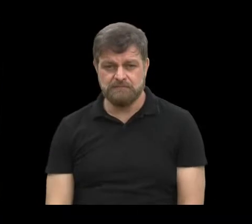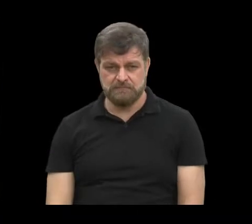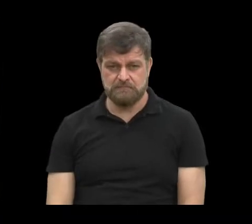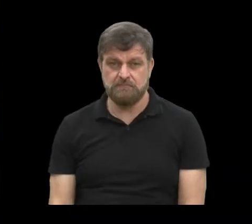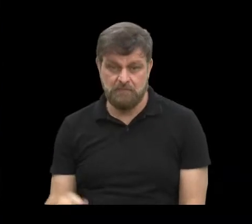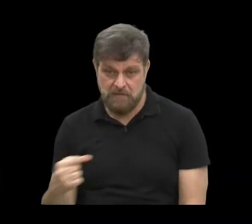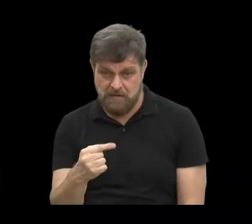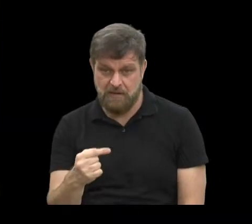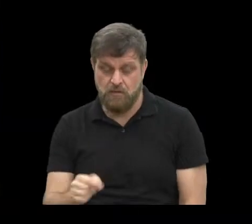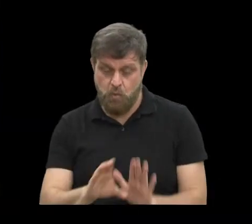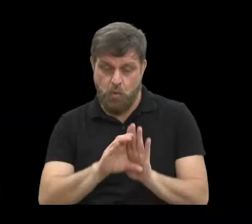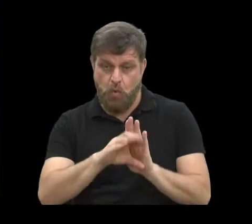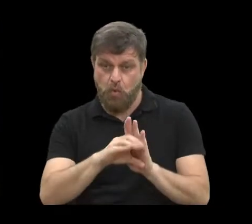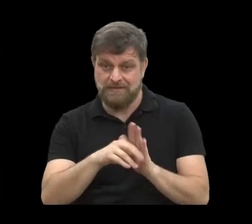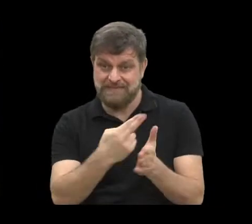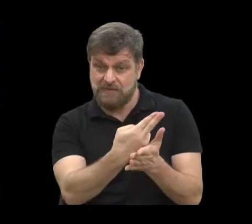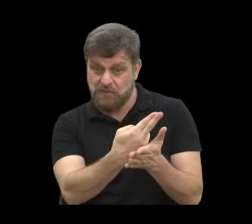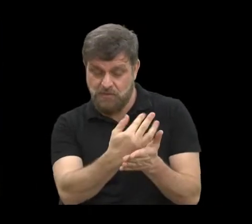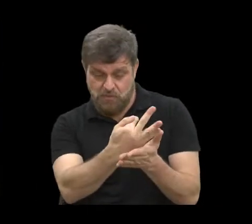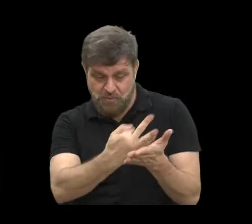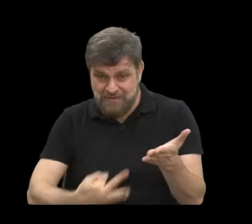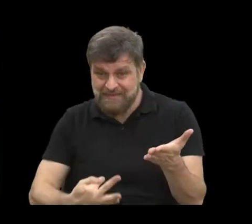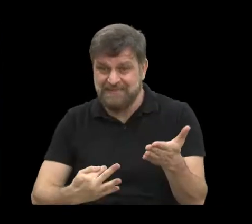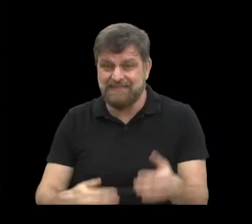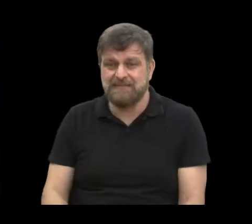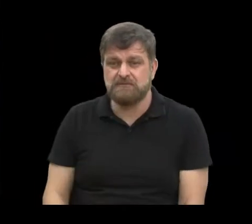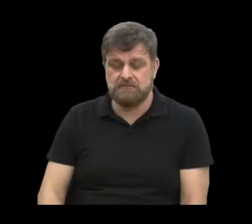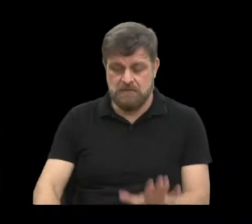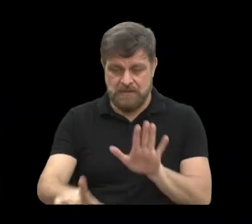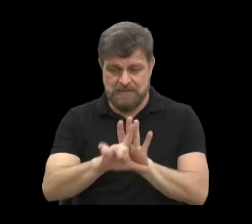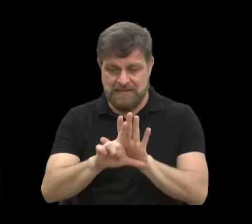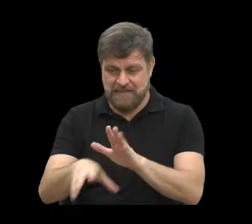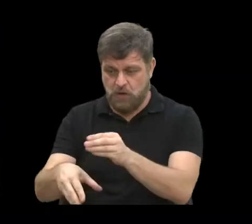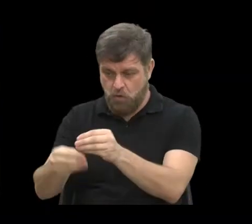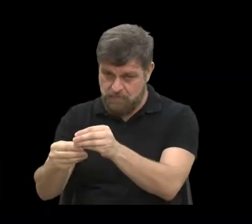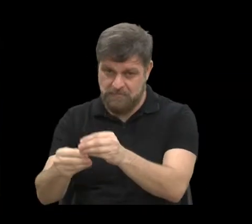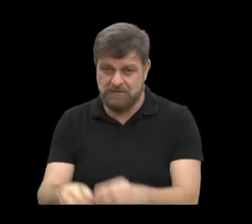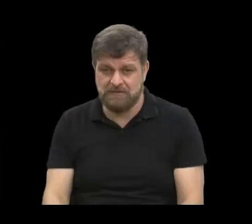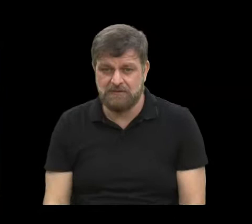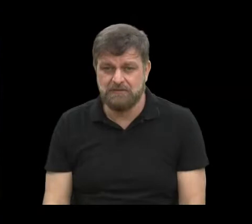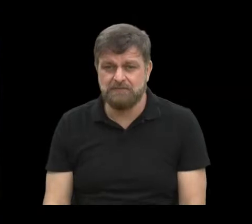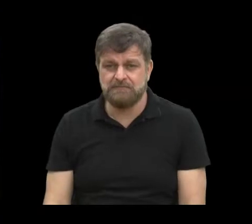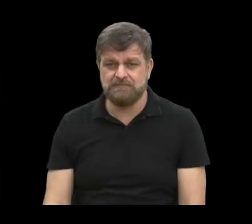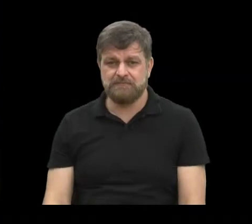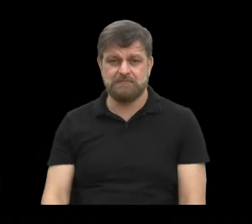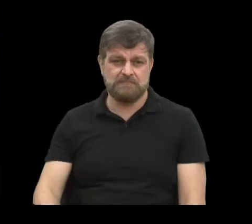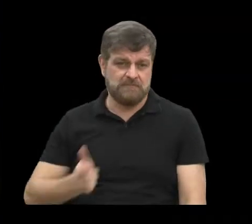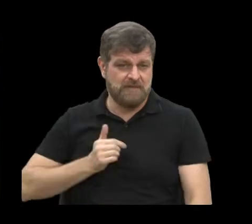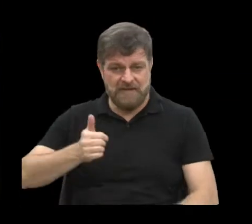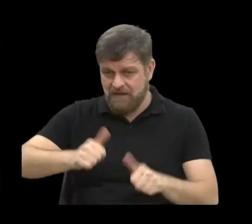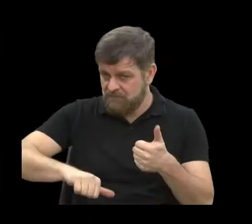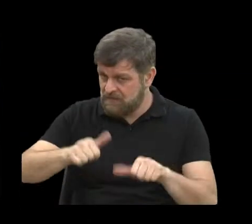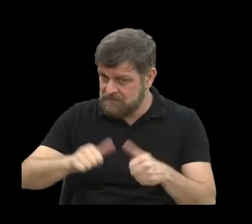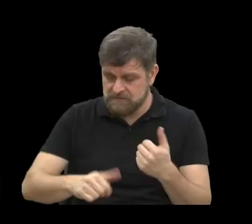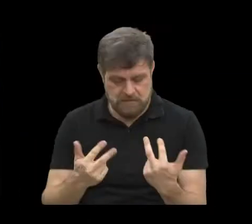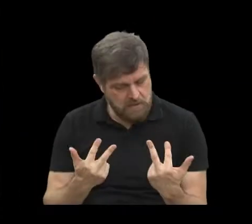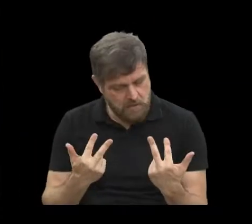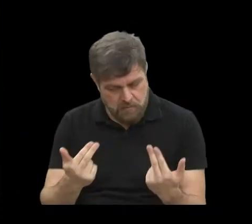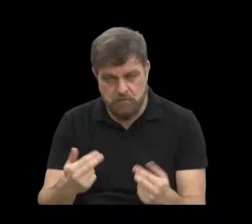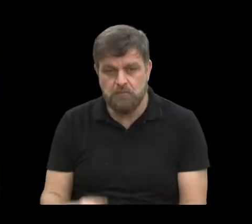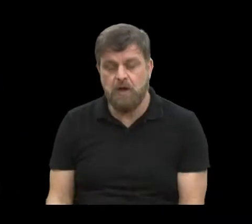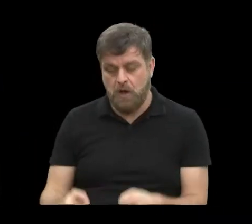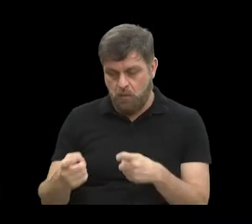isso que está lá na redação da lei complementar, ok? A avaliação, mesma coisa, ela é feita pela